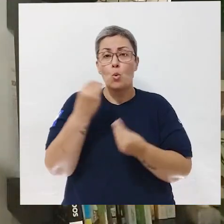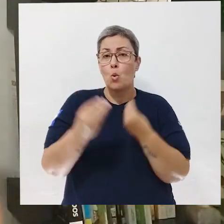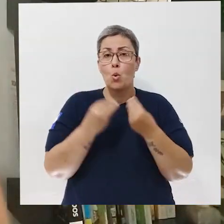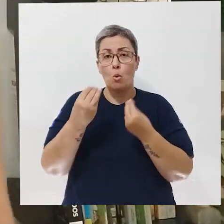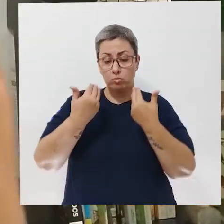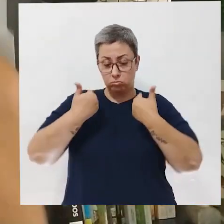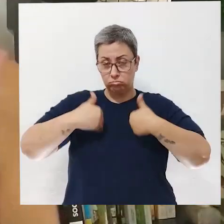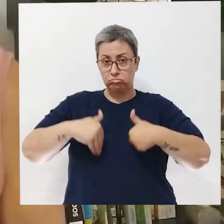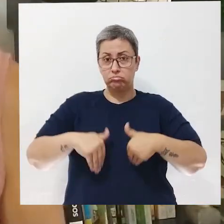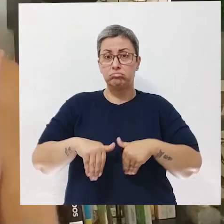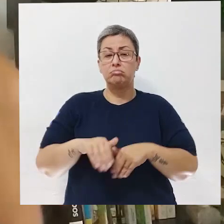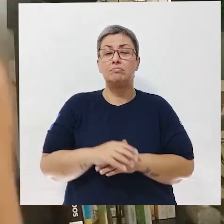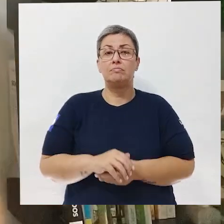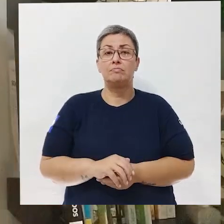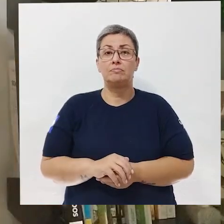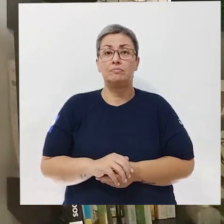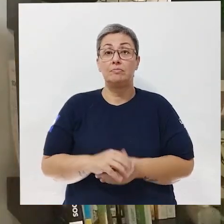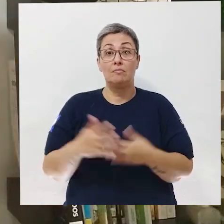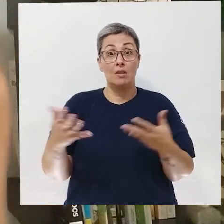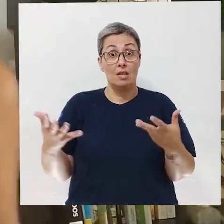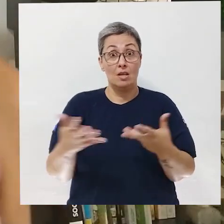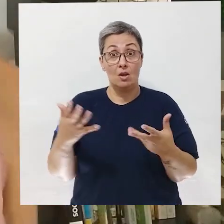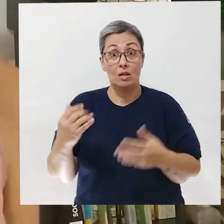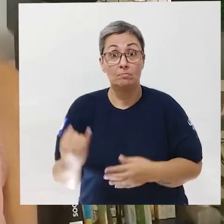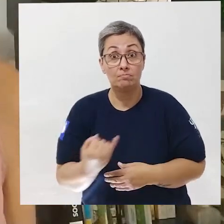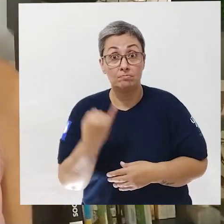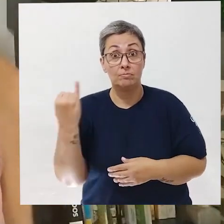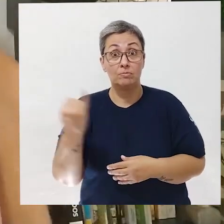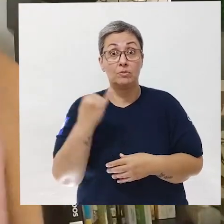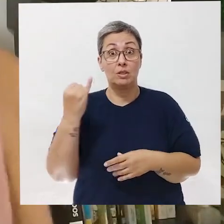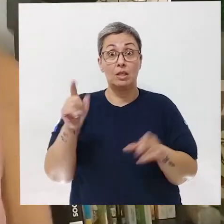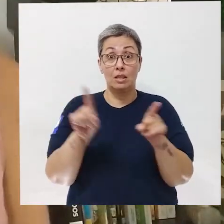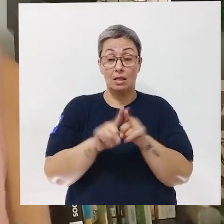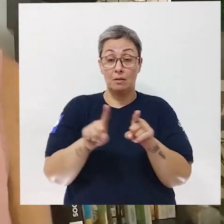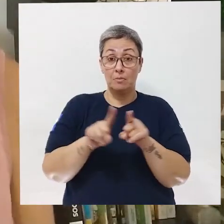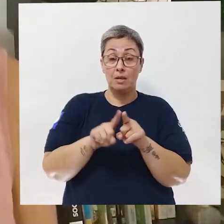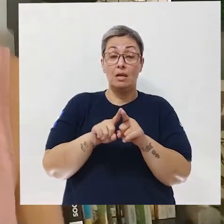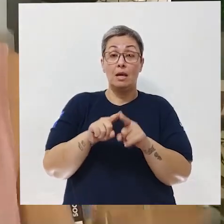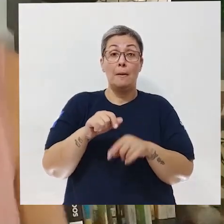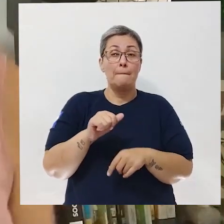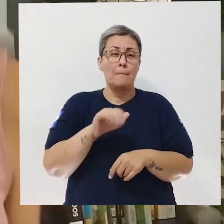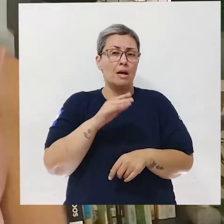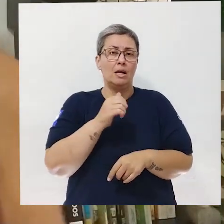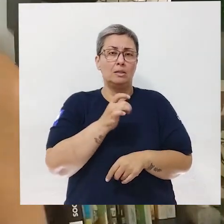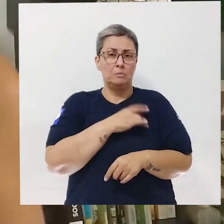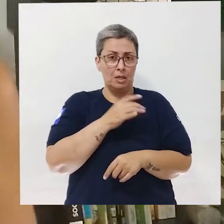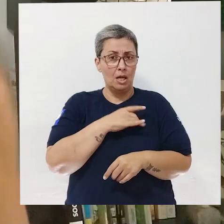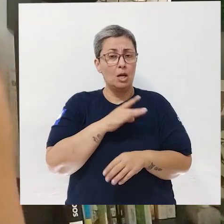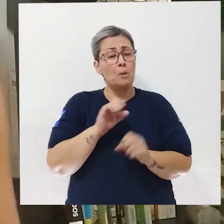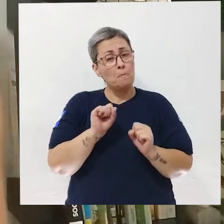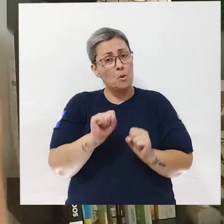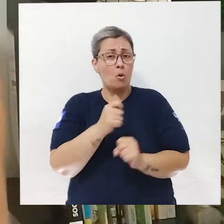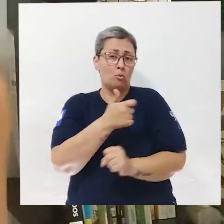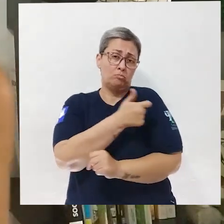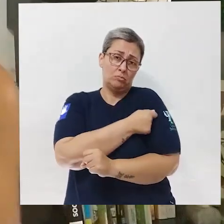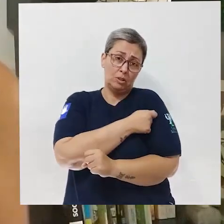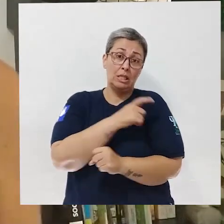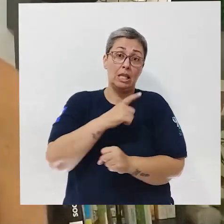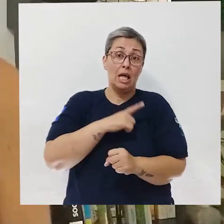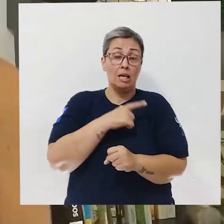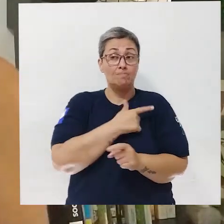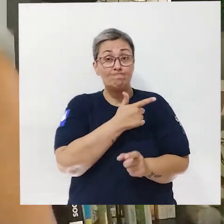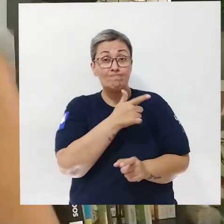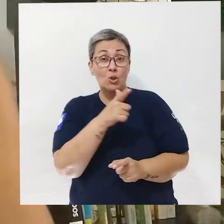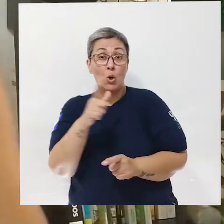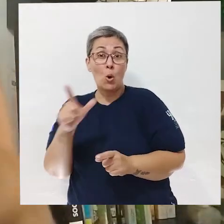funciona no nosso corpo. Agora, é muito importante que além do medo que eu falei lá no começo, que vocês podem ter de tomar vacina, existe uma